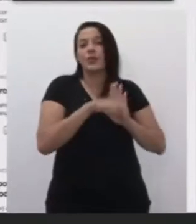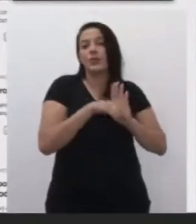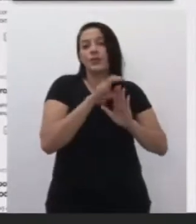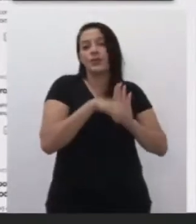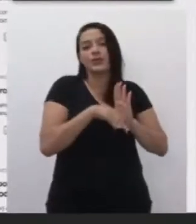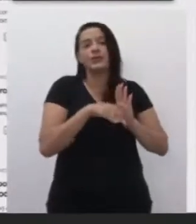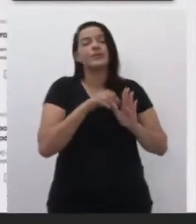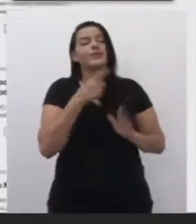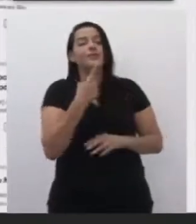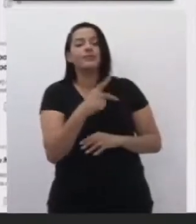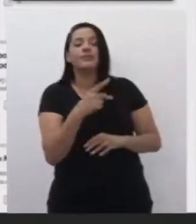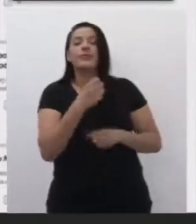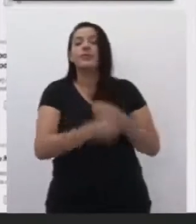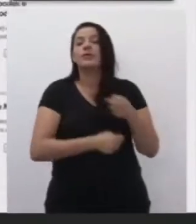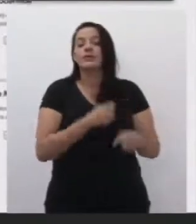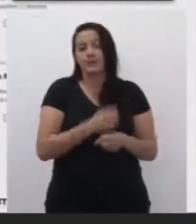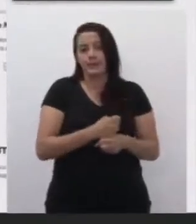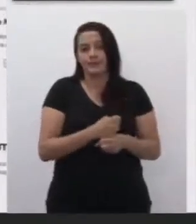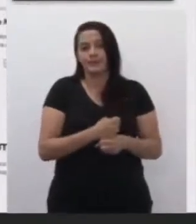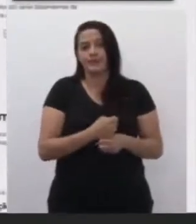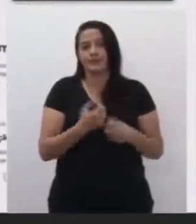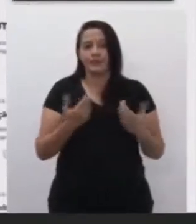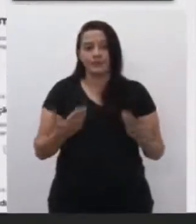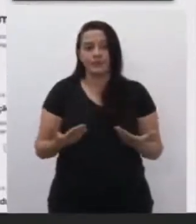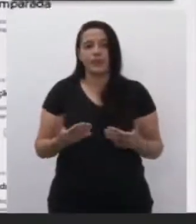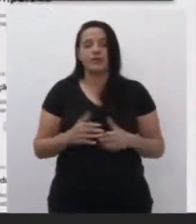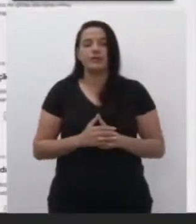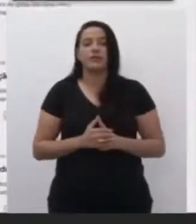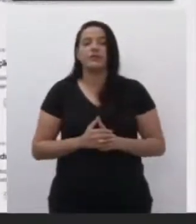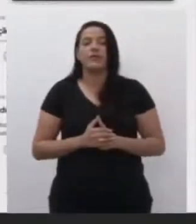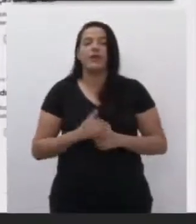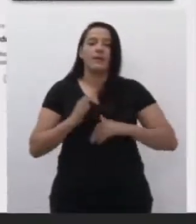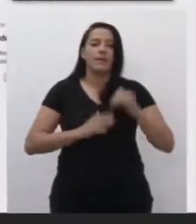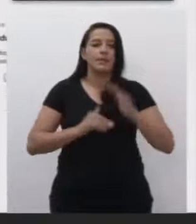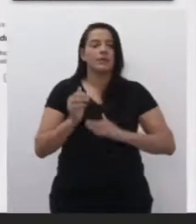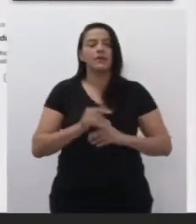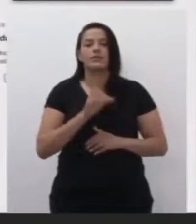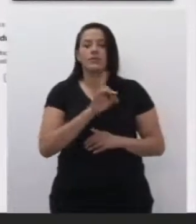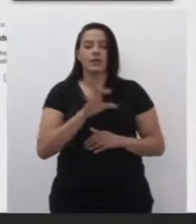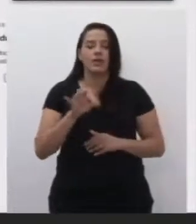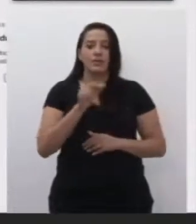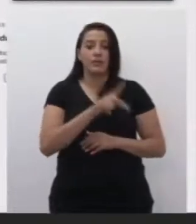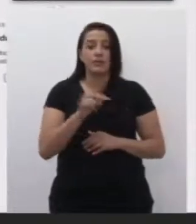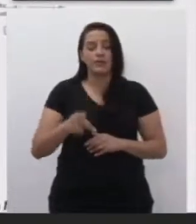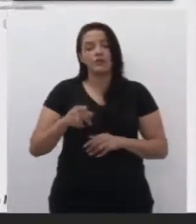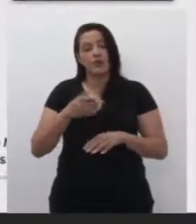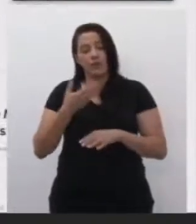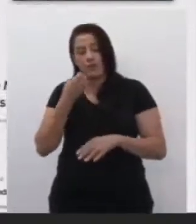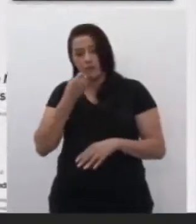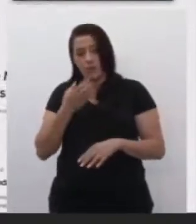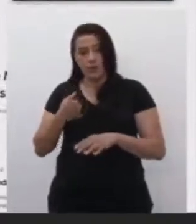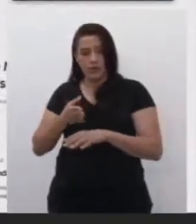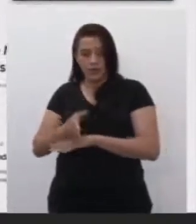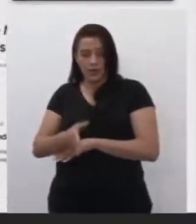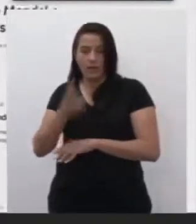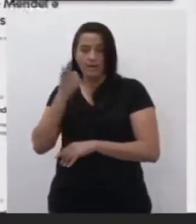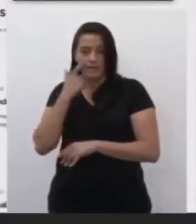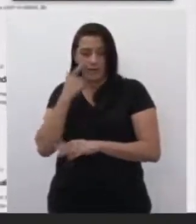daquele ano. A Maia vai trazer um pouquinho mais da usabilidade para o professor, tá? Mais aqui mostrando a nossa plataforma.